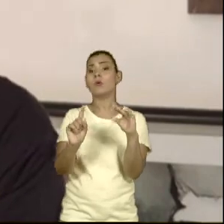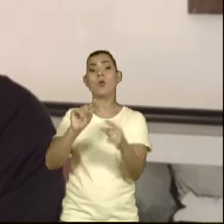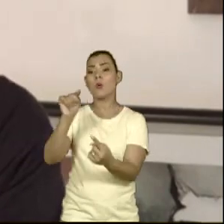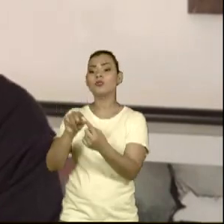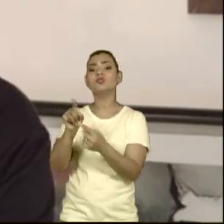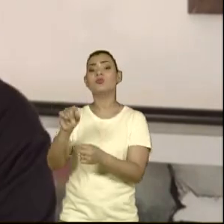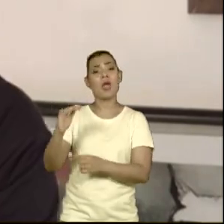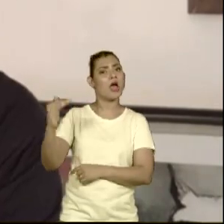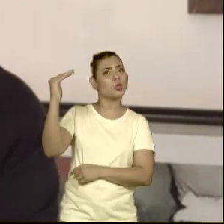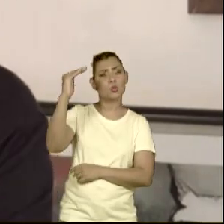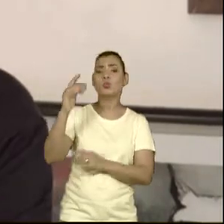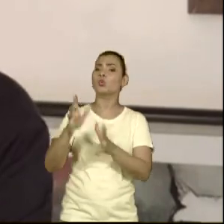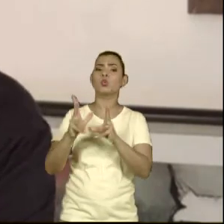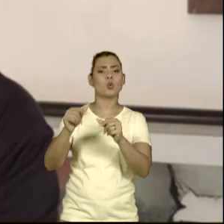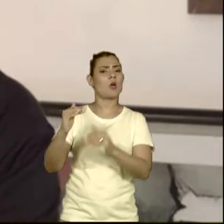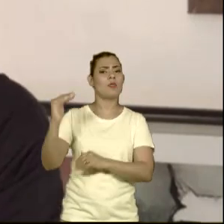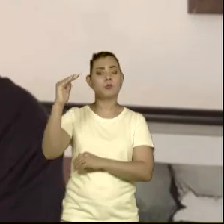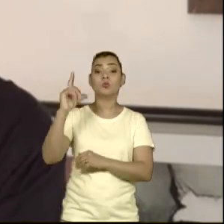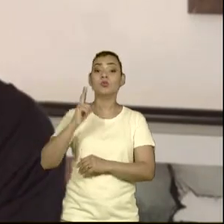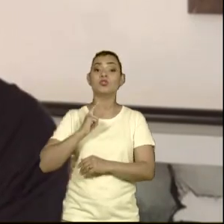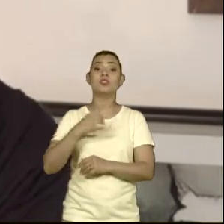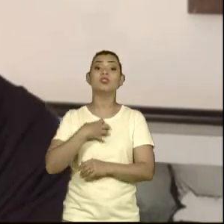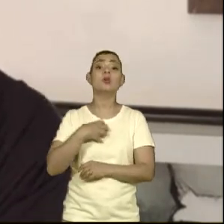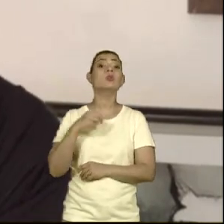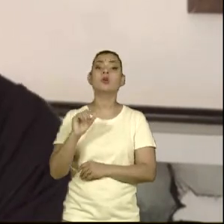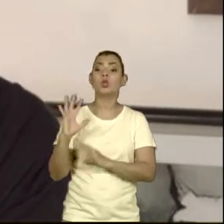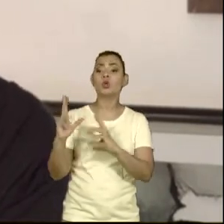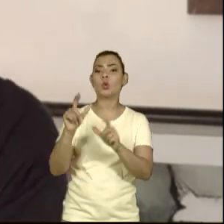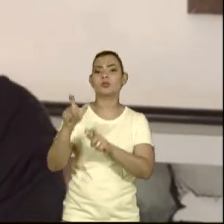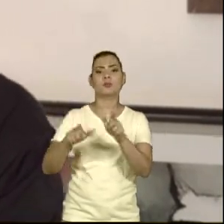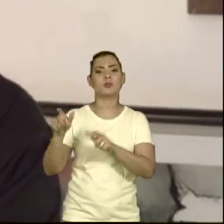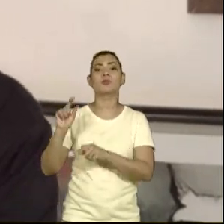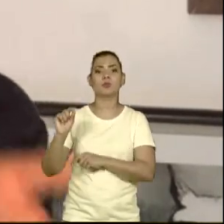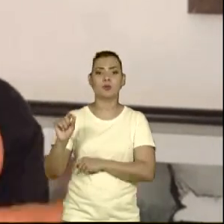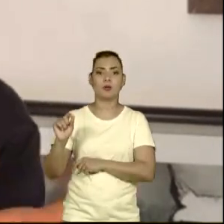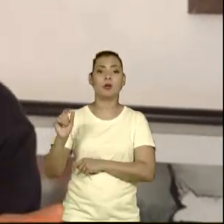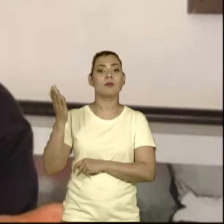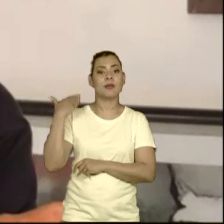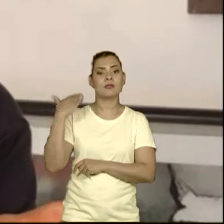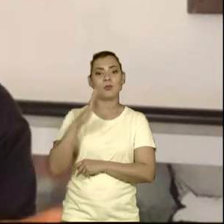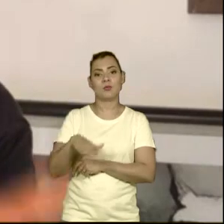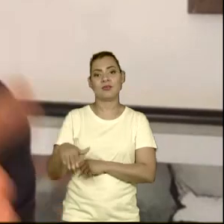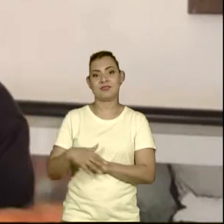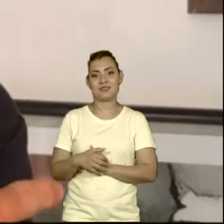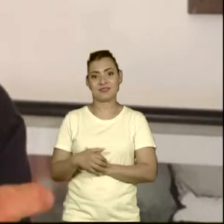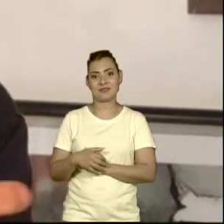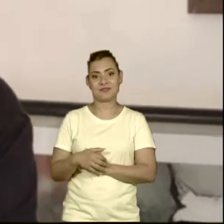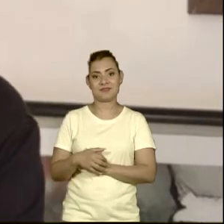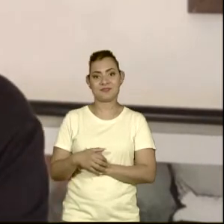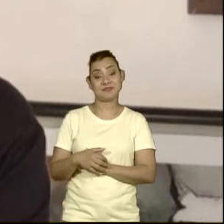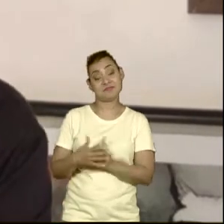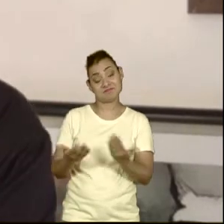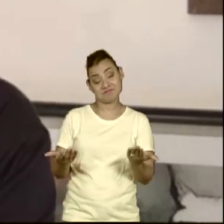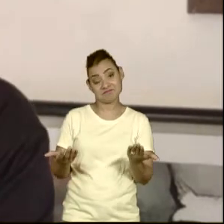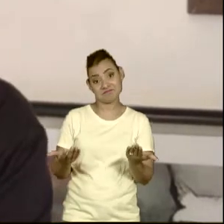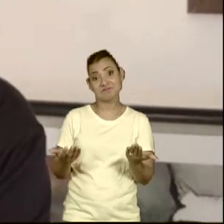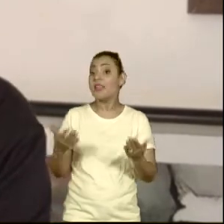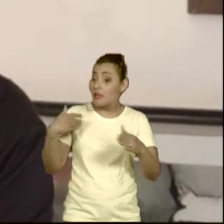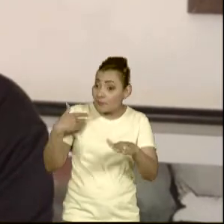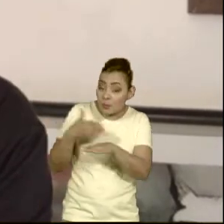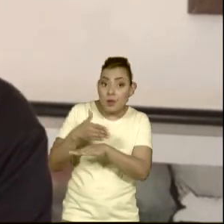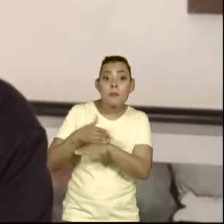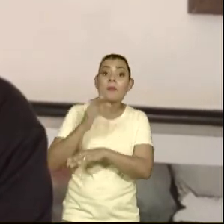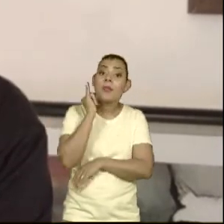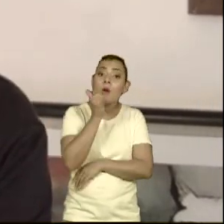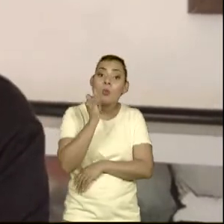eles adultos ou não, mas todos eles tinham uma coisa em comum, todos eles foram criança um dia na vida, e eles iam ao programa